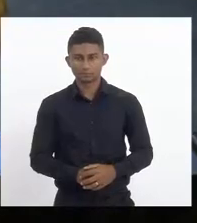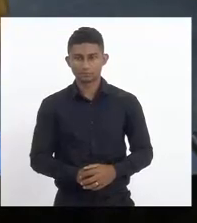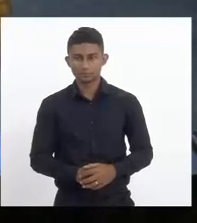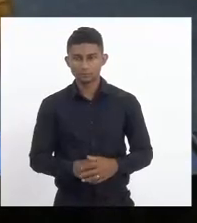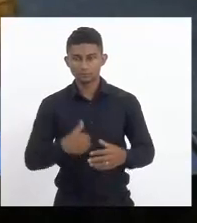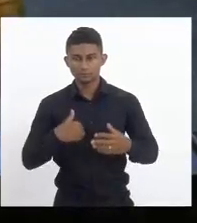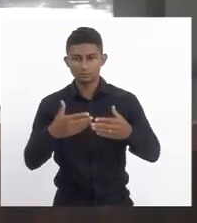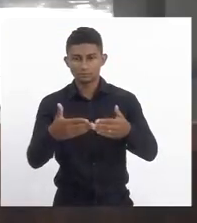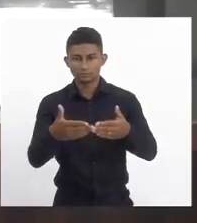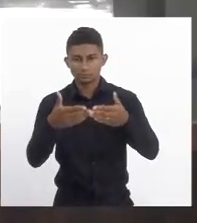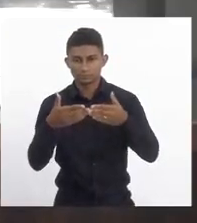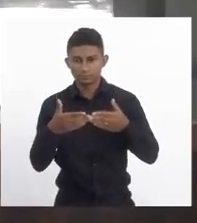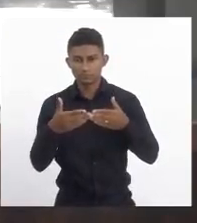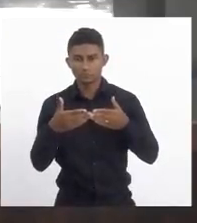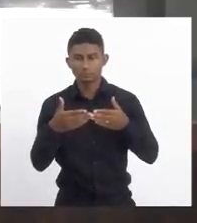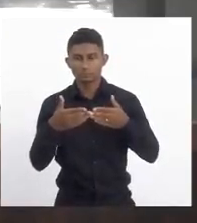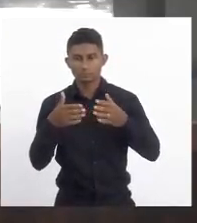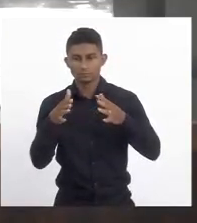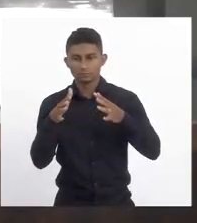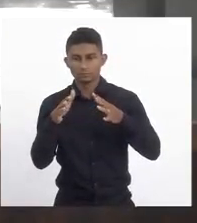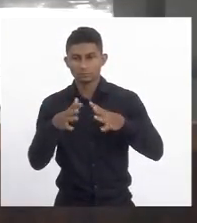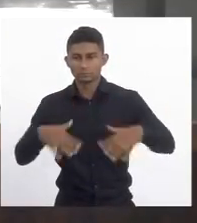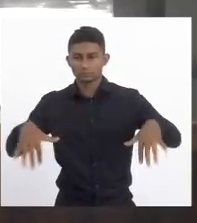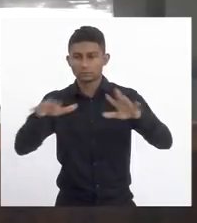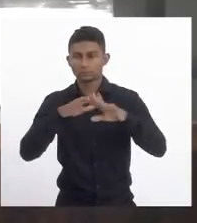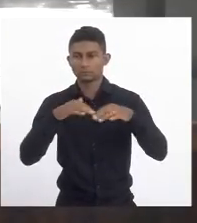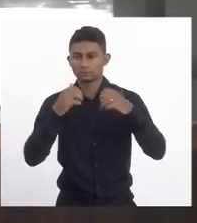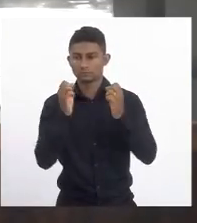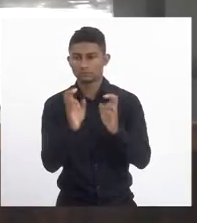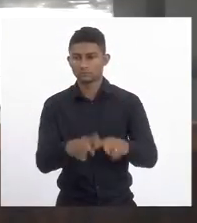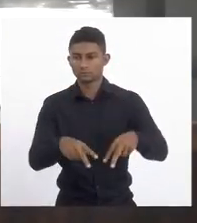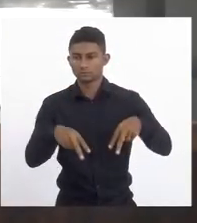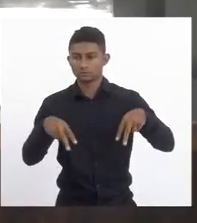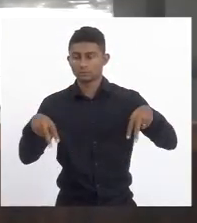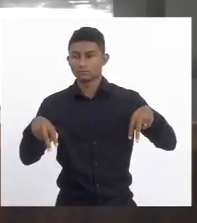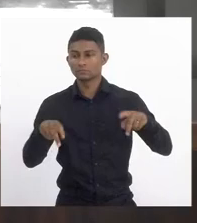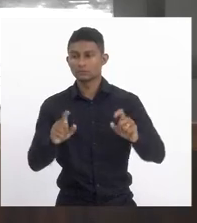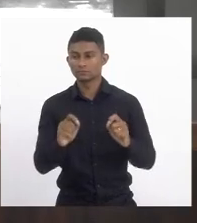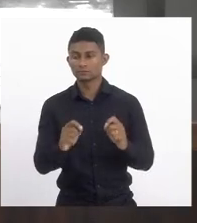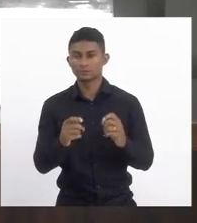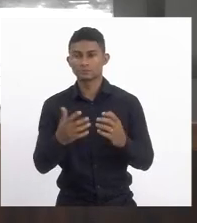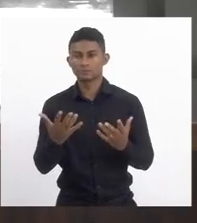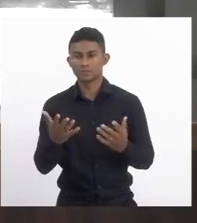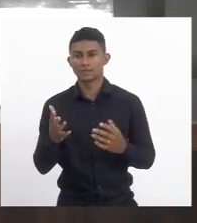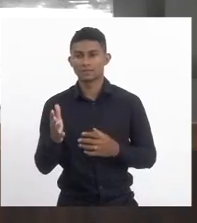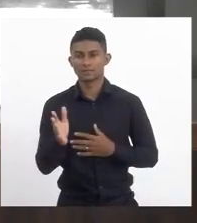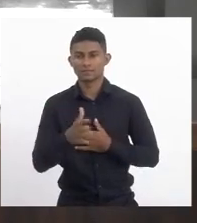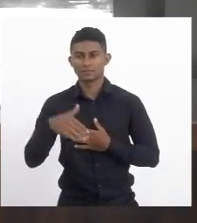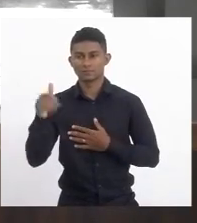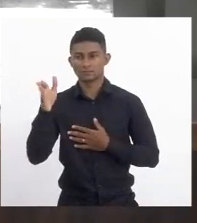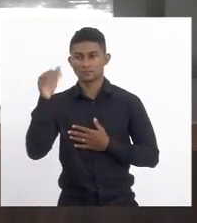Solicito a todos que se coloquem em posição de respeito para ouvirmos o hino nacional.